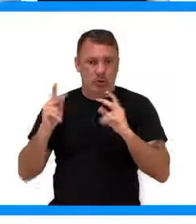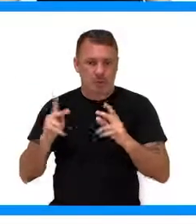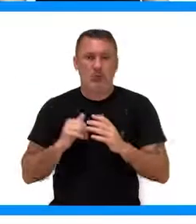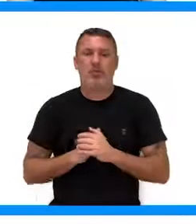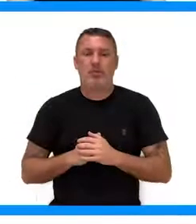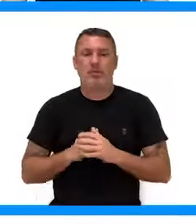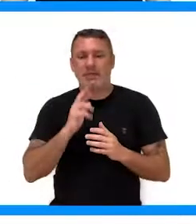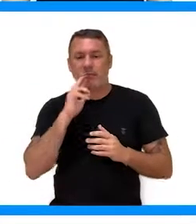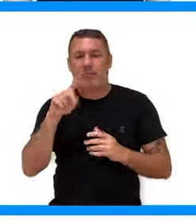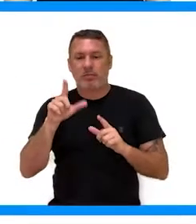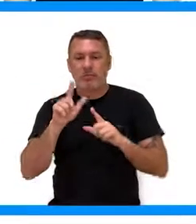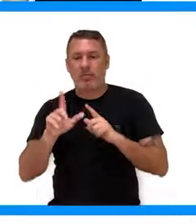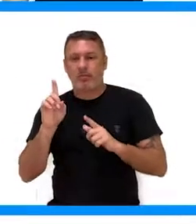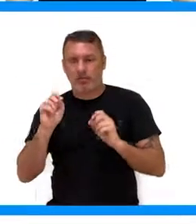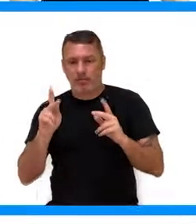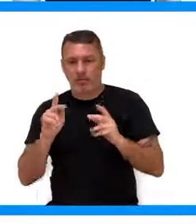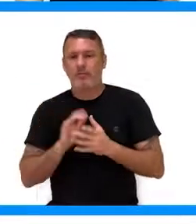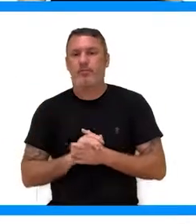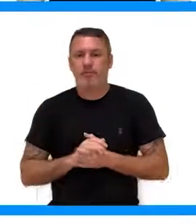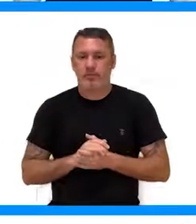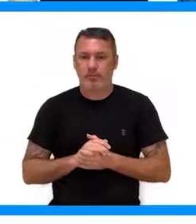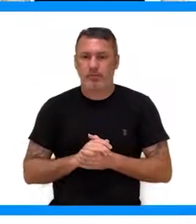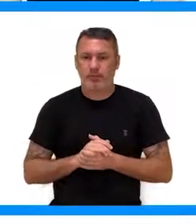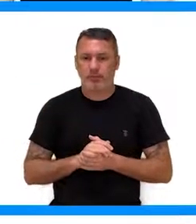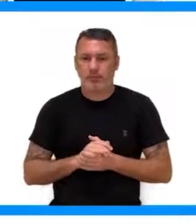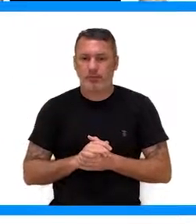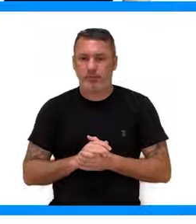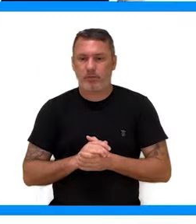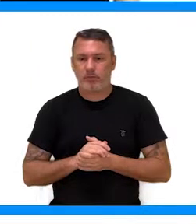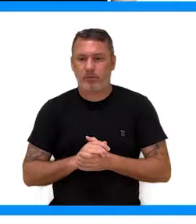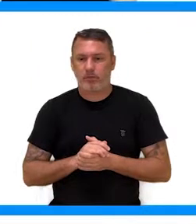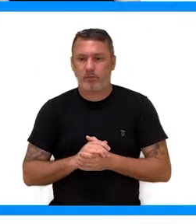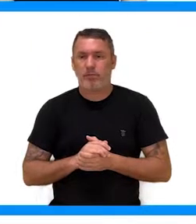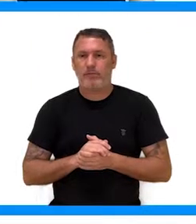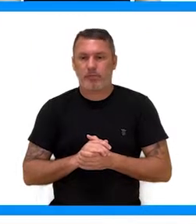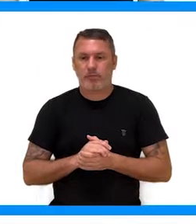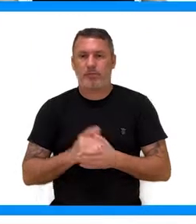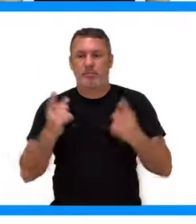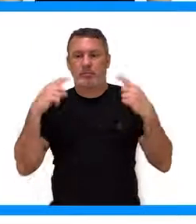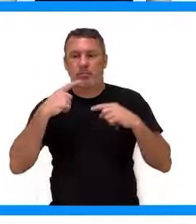externo, ok? Então, letra D correta. Vive-se a Revolução Verde,